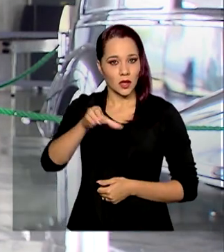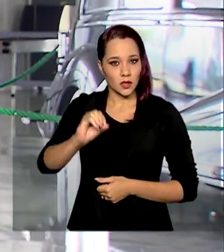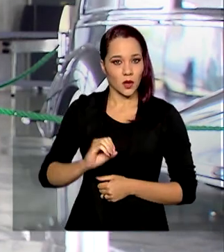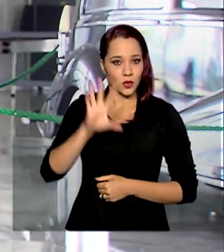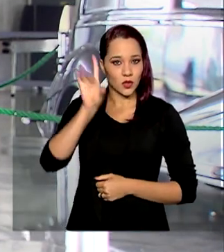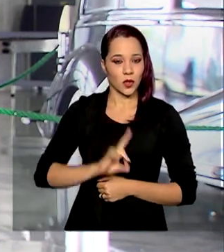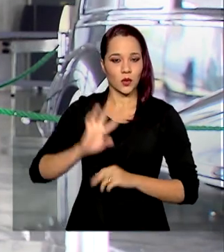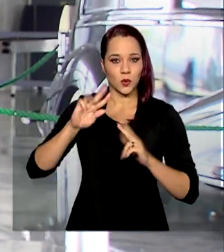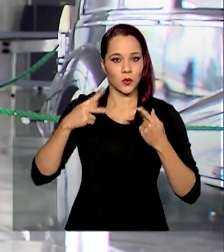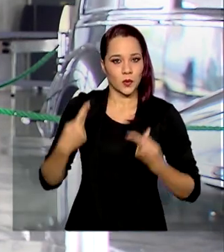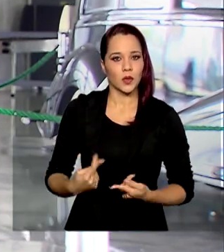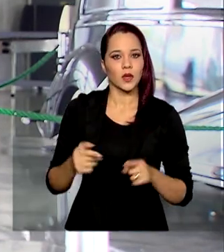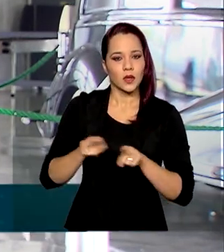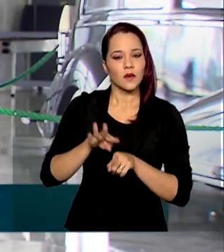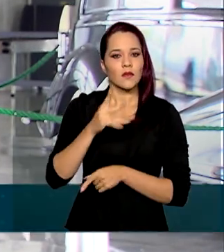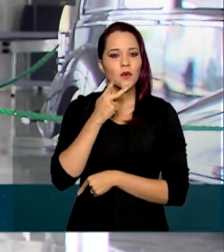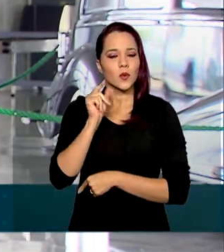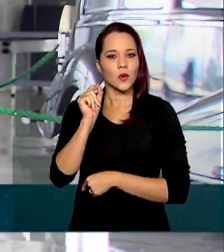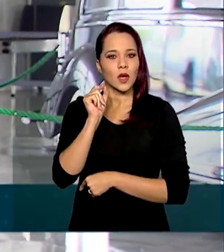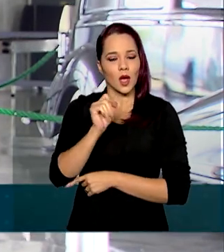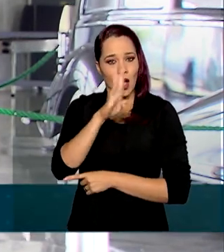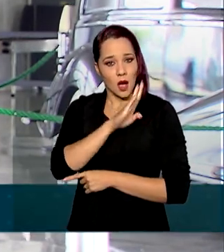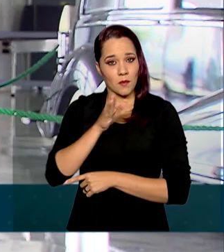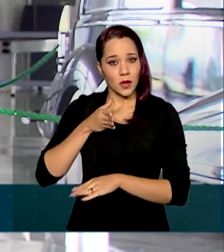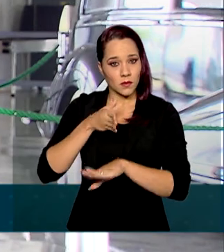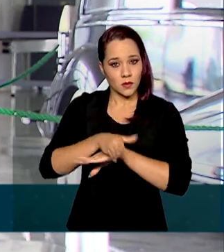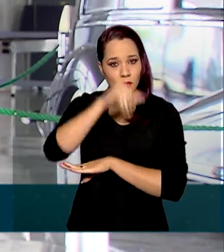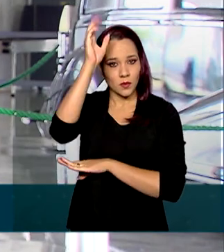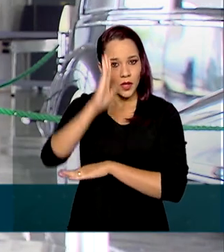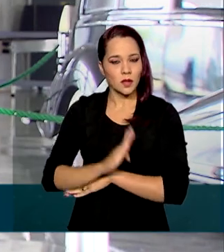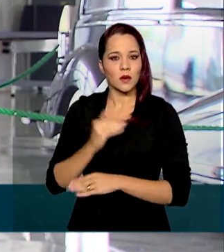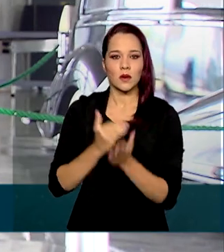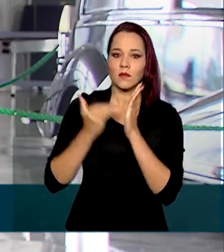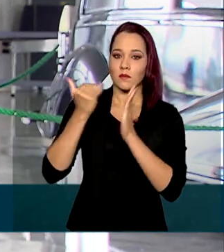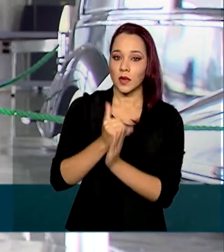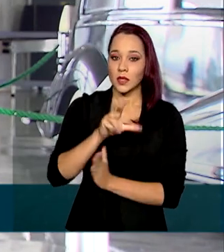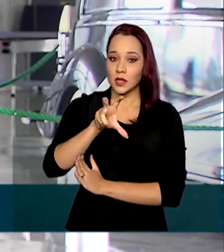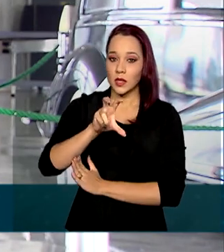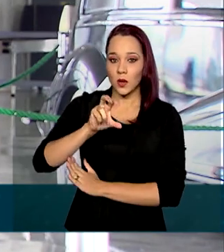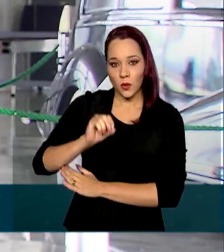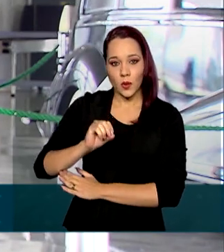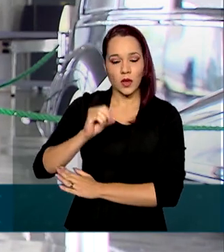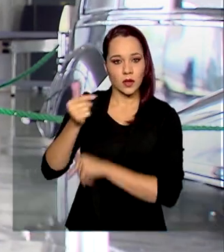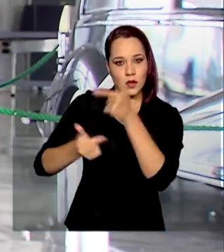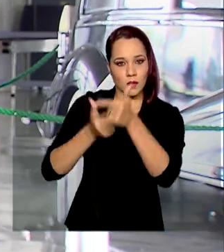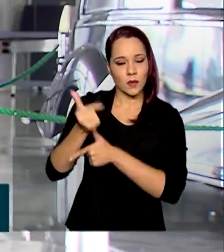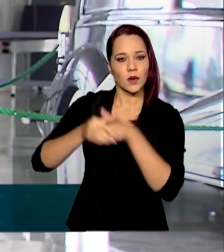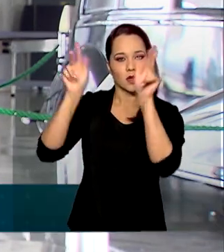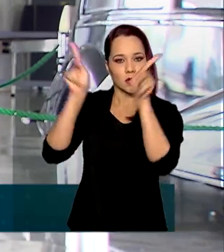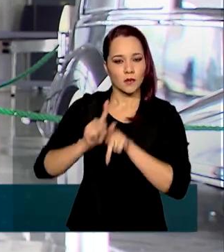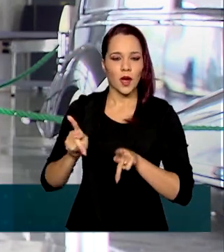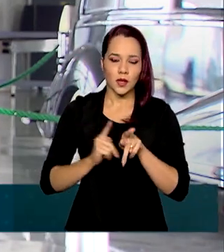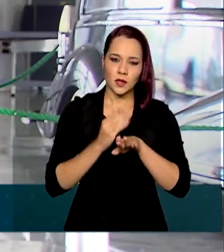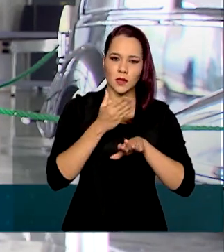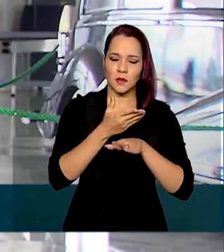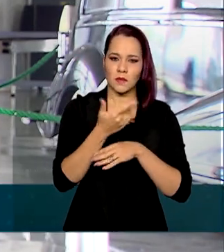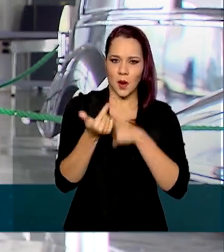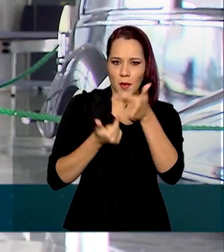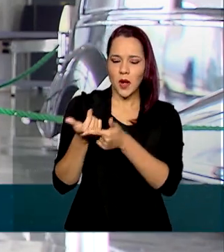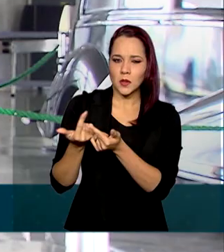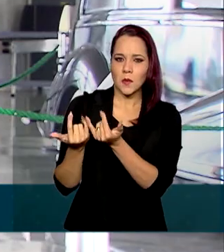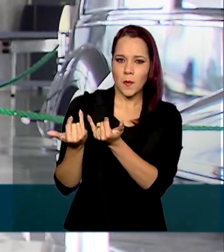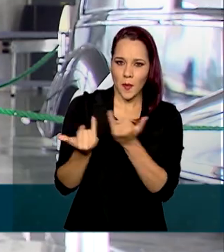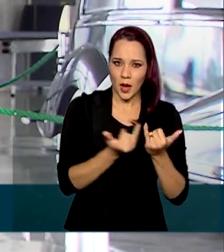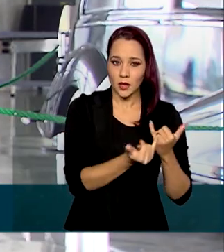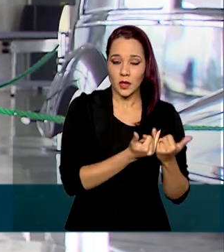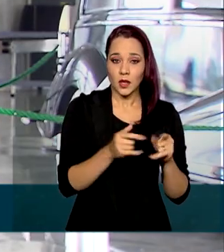de direitos humanos, foi destacada a participação do Brasil em mais de 50 operações de paz e missões similares, além